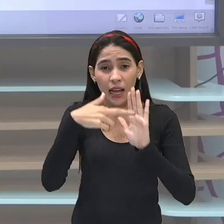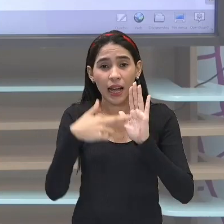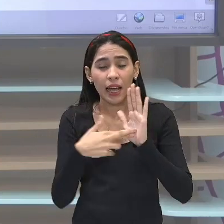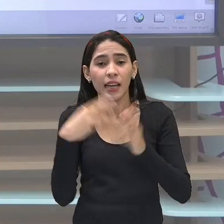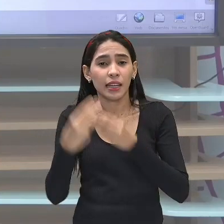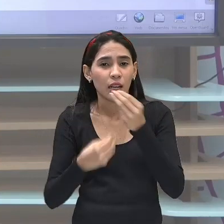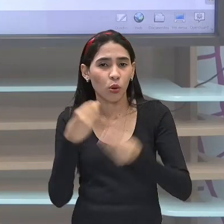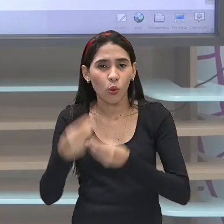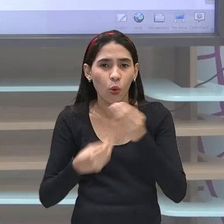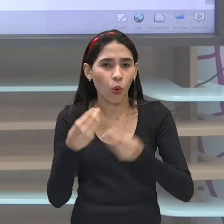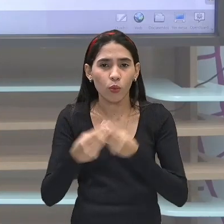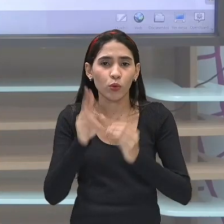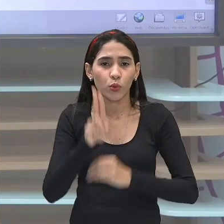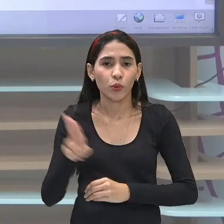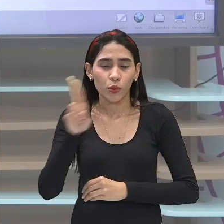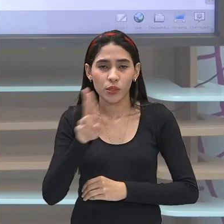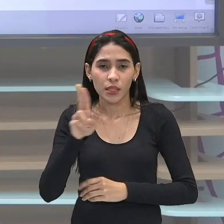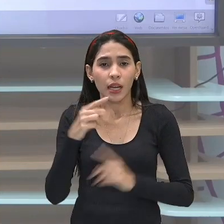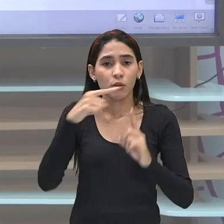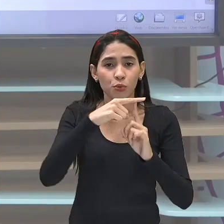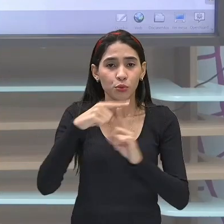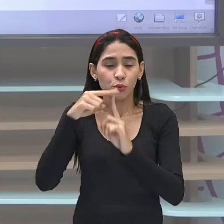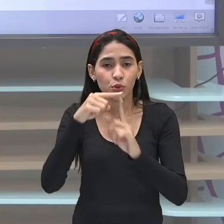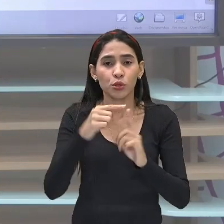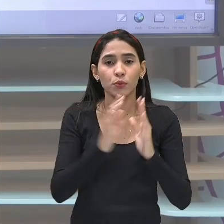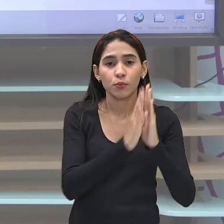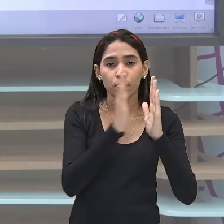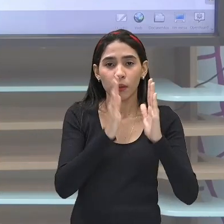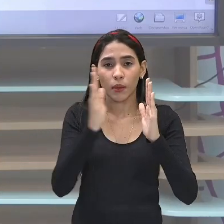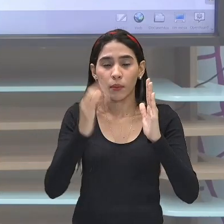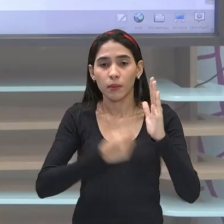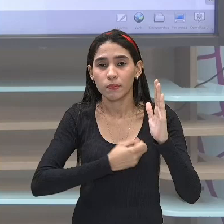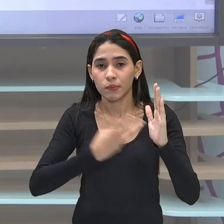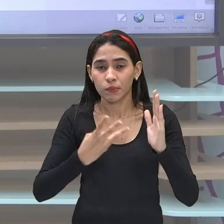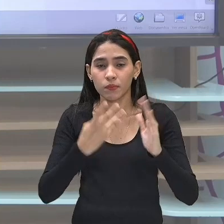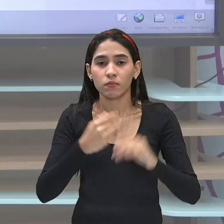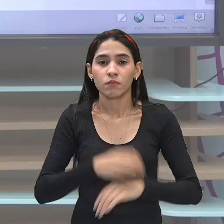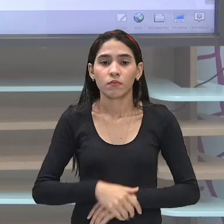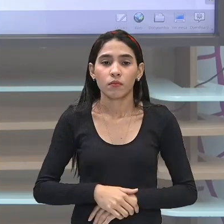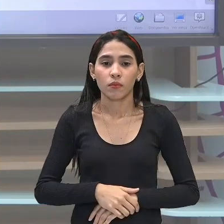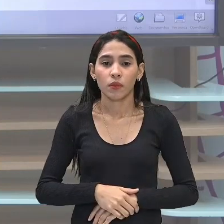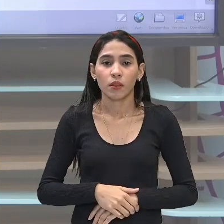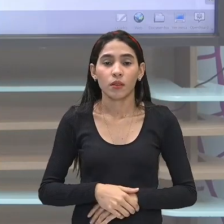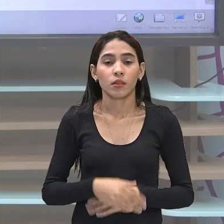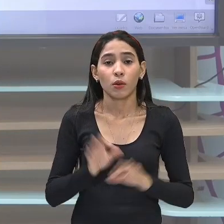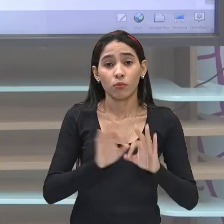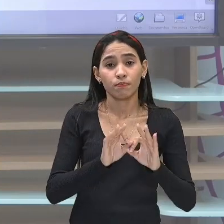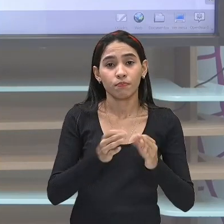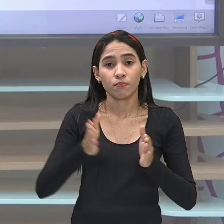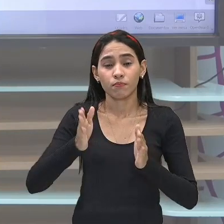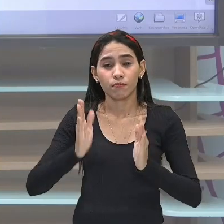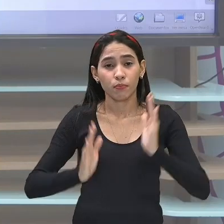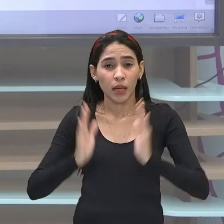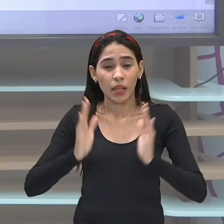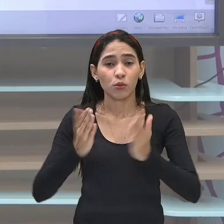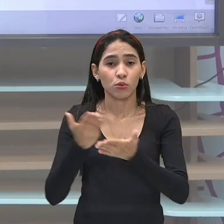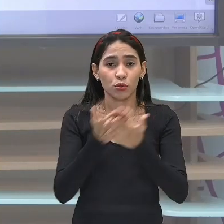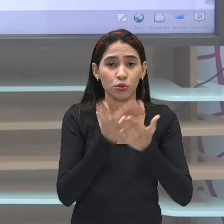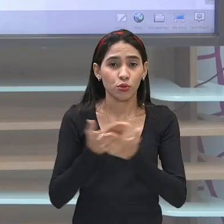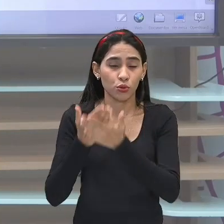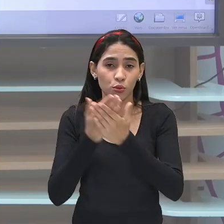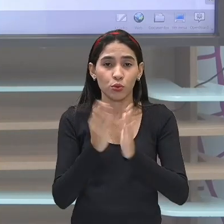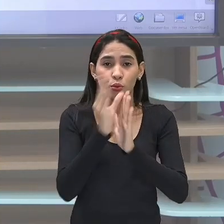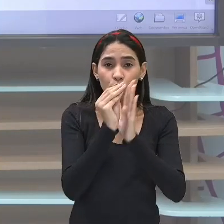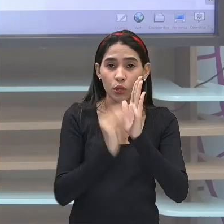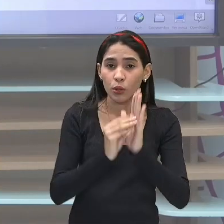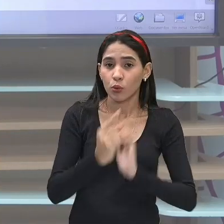tipo de sequência nós temos ali, tá? Durante os nossos estudos aqui nessa unidade, nós